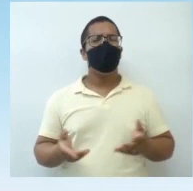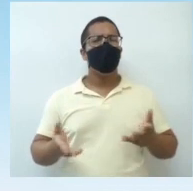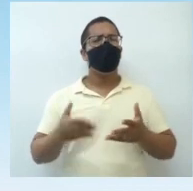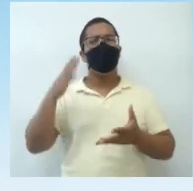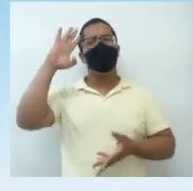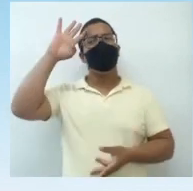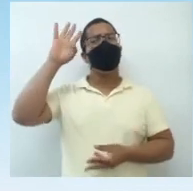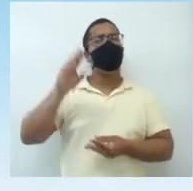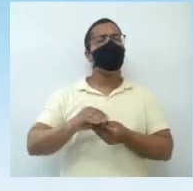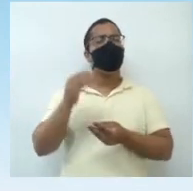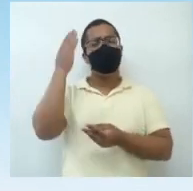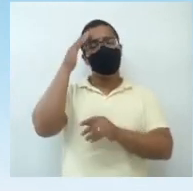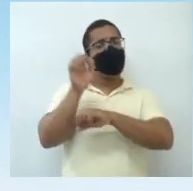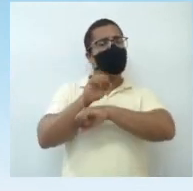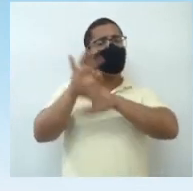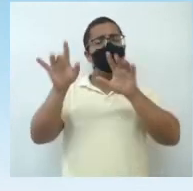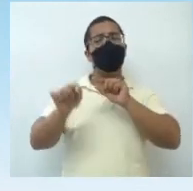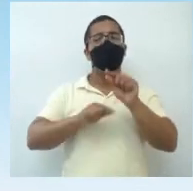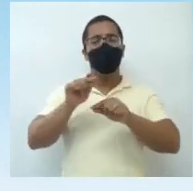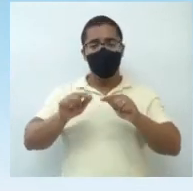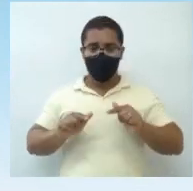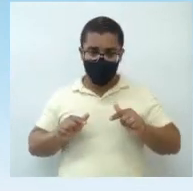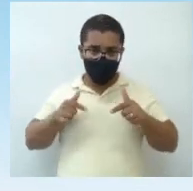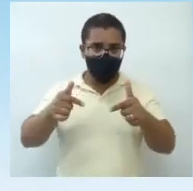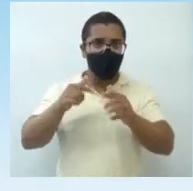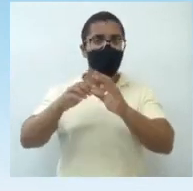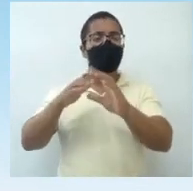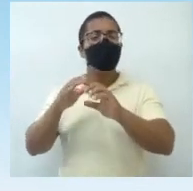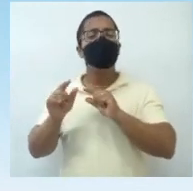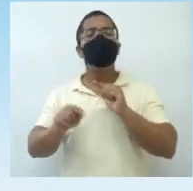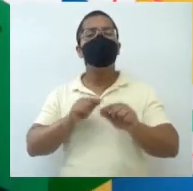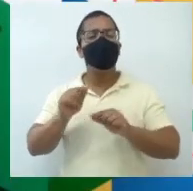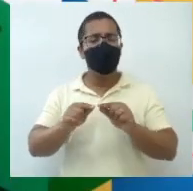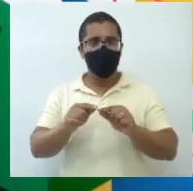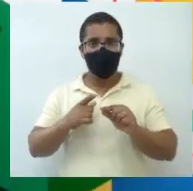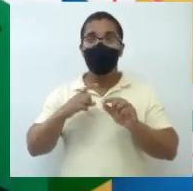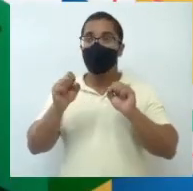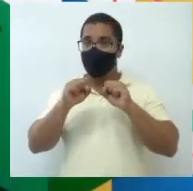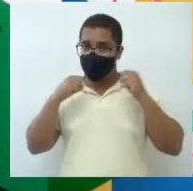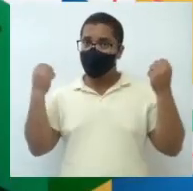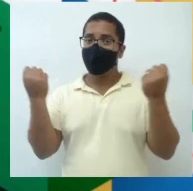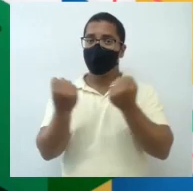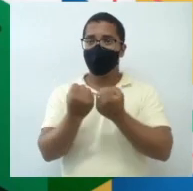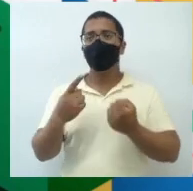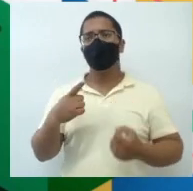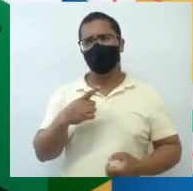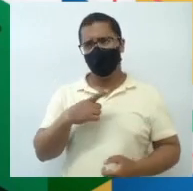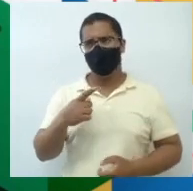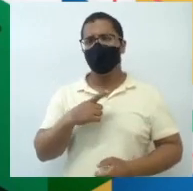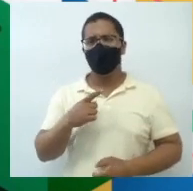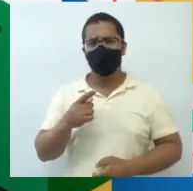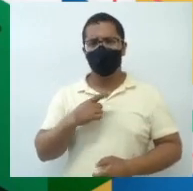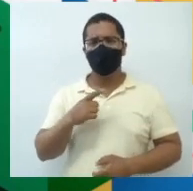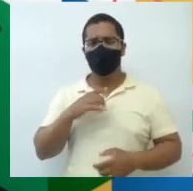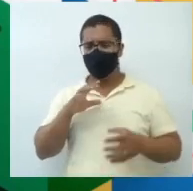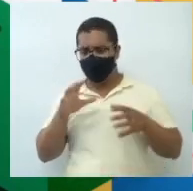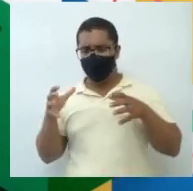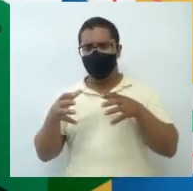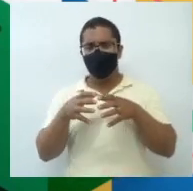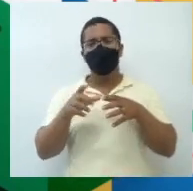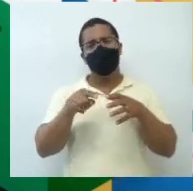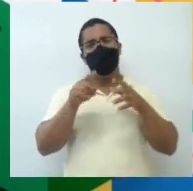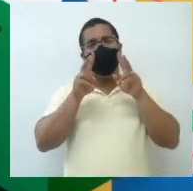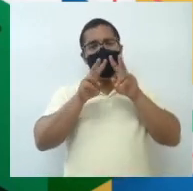mais o que seria a teoria do agir comunicativo muito bem a sociedade é permeada por uma razão instrumental na